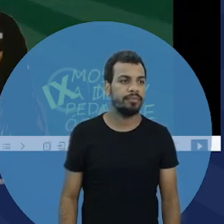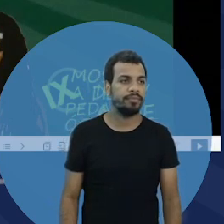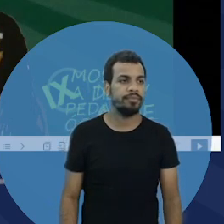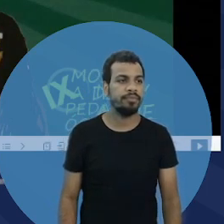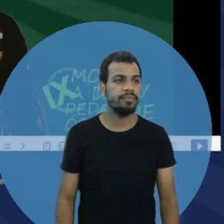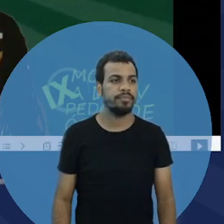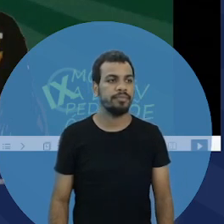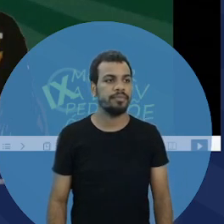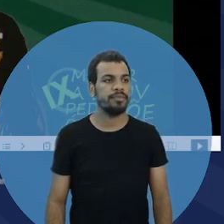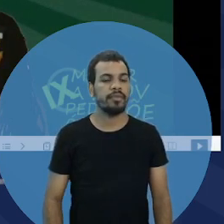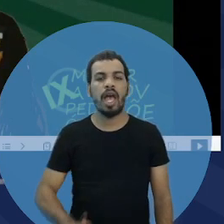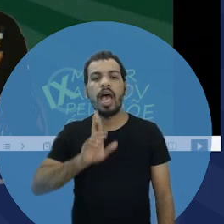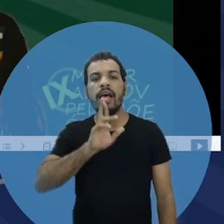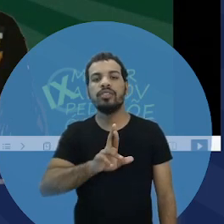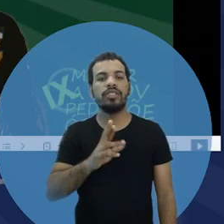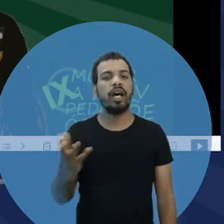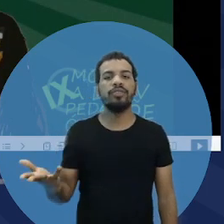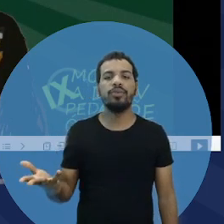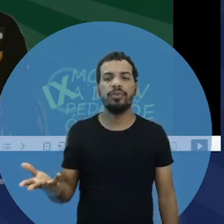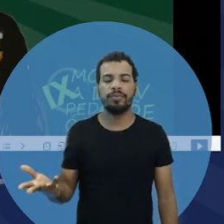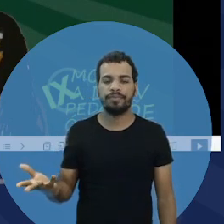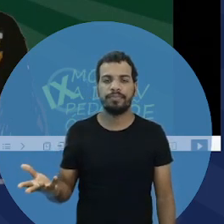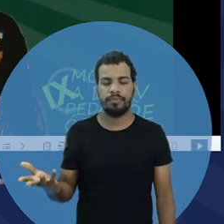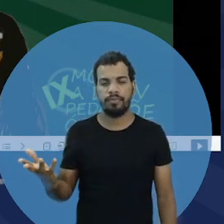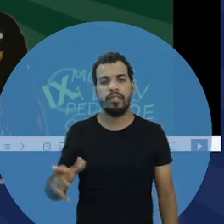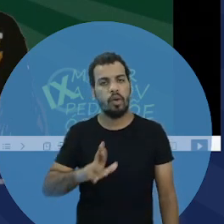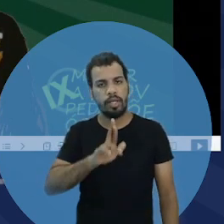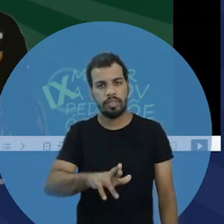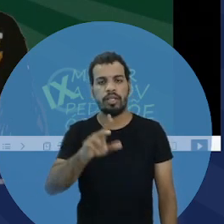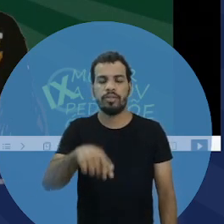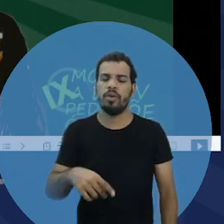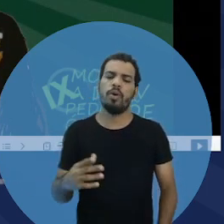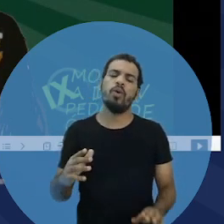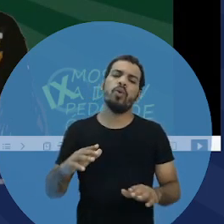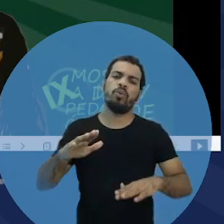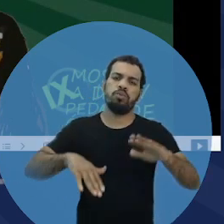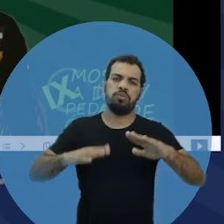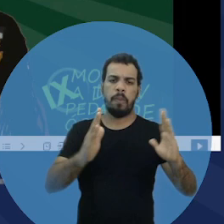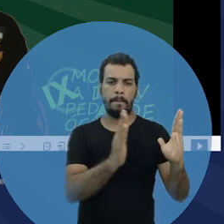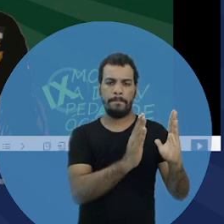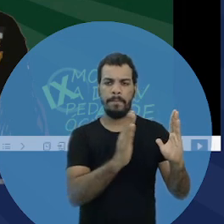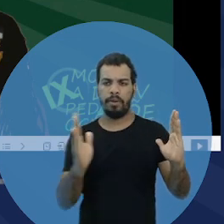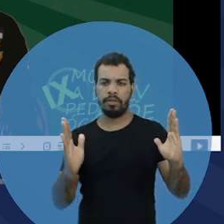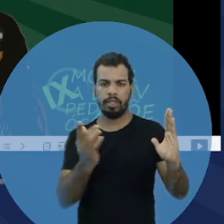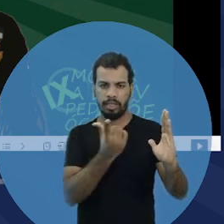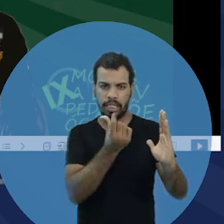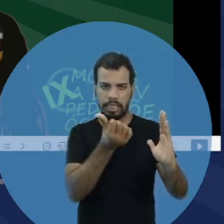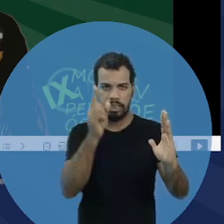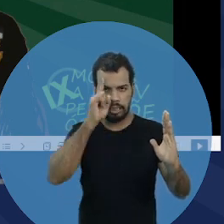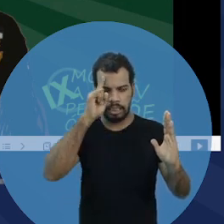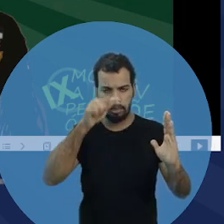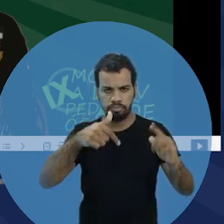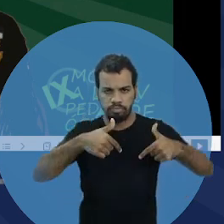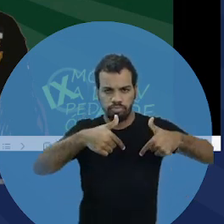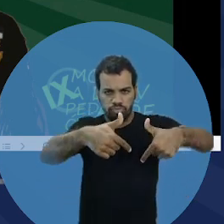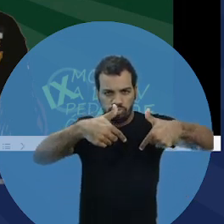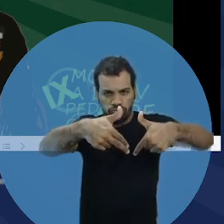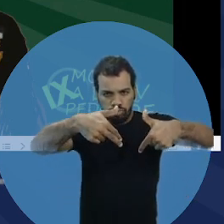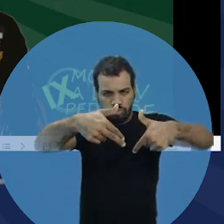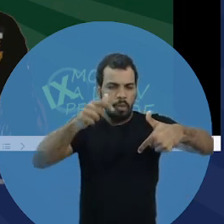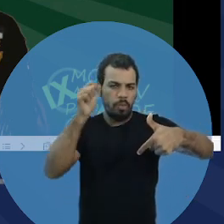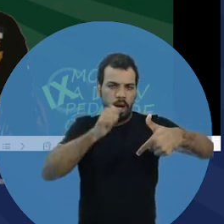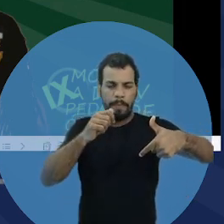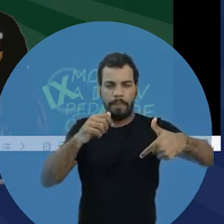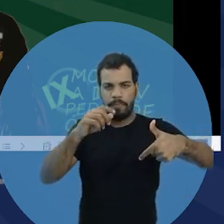Né? Durante o período desses 16 dias de ativismo do Julho das Pretas, surgiu